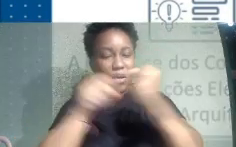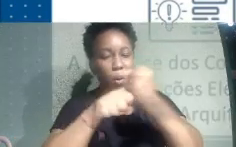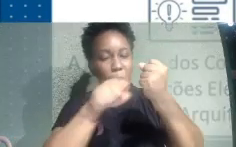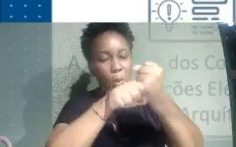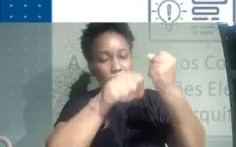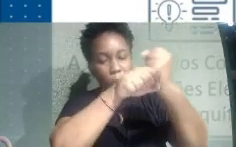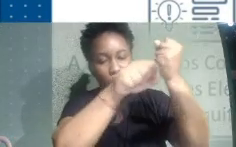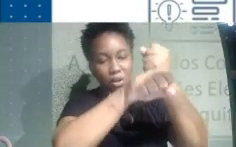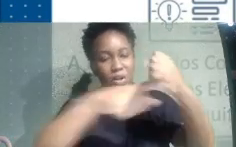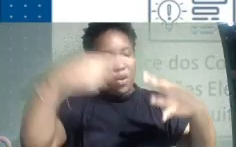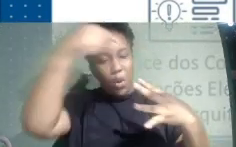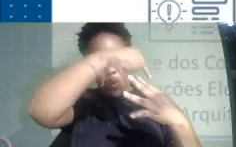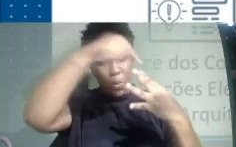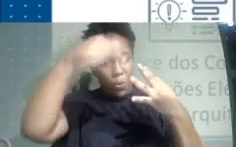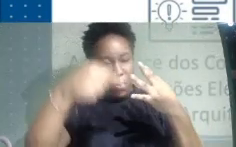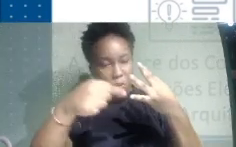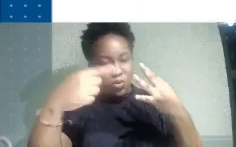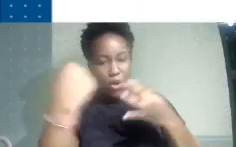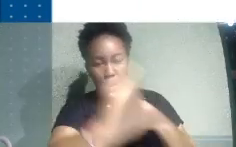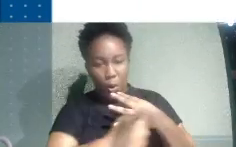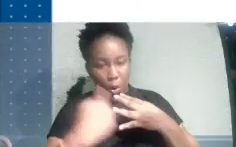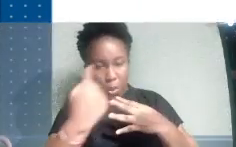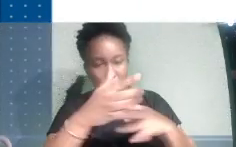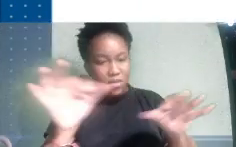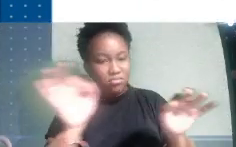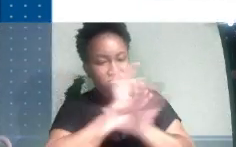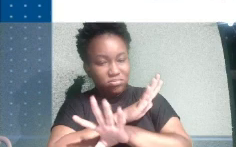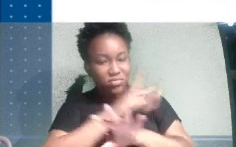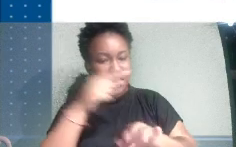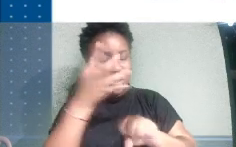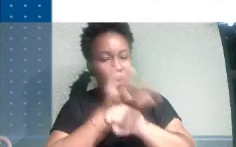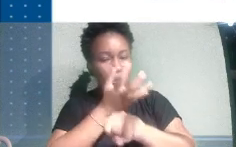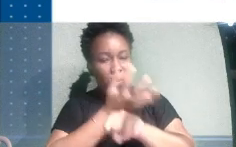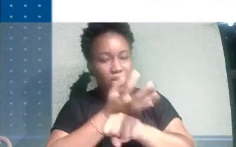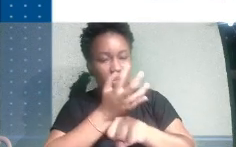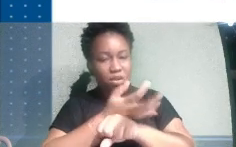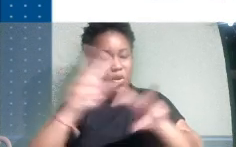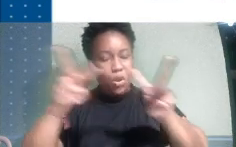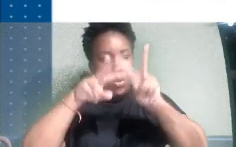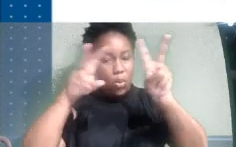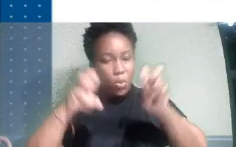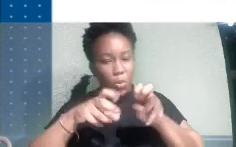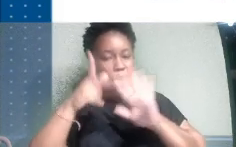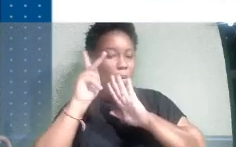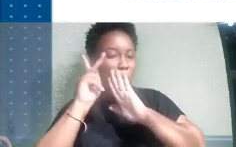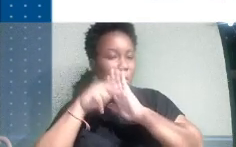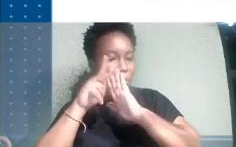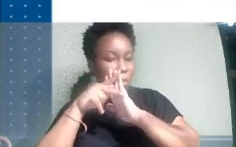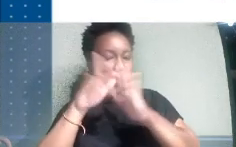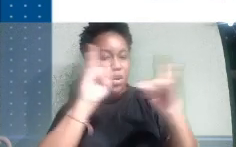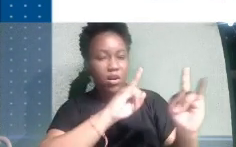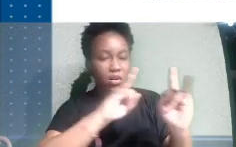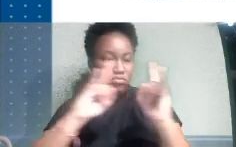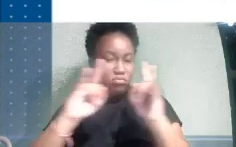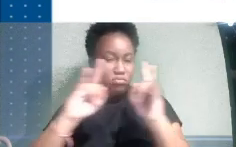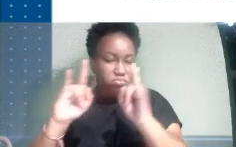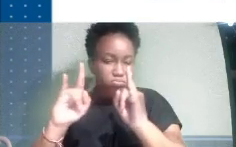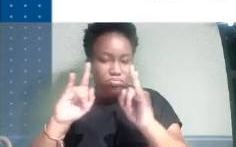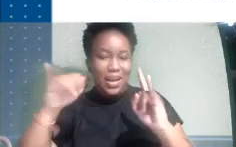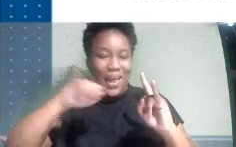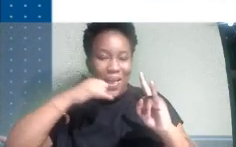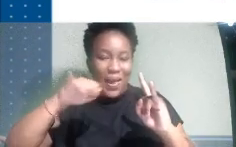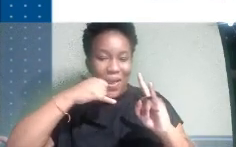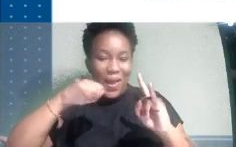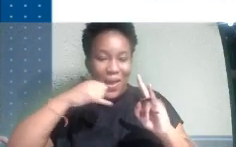abordado esses 4 tópicos, nós fecharemos a nossa disciplina falando um pouquinho sobre o projeto das instalações prediais elétricas